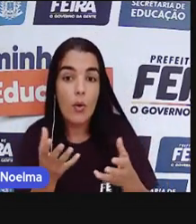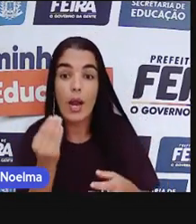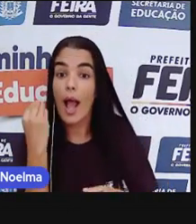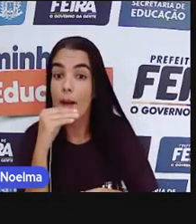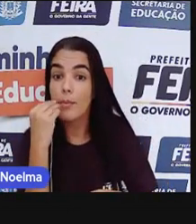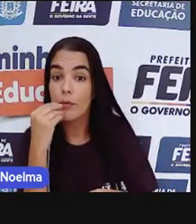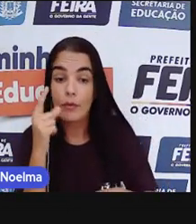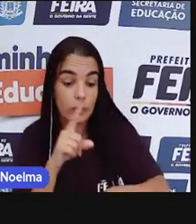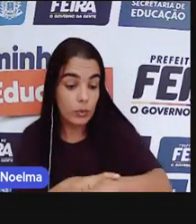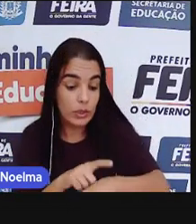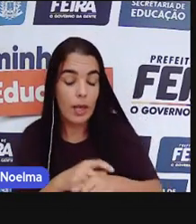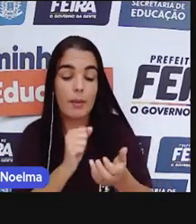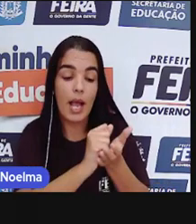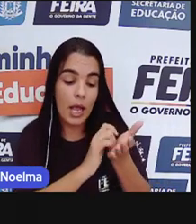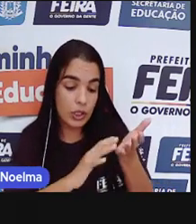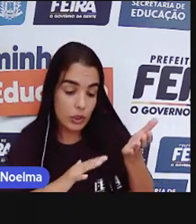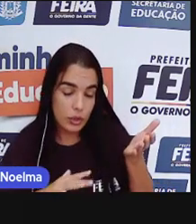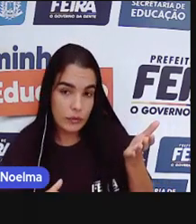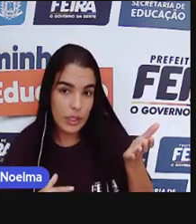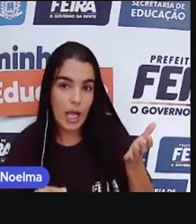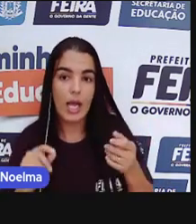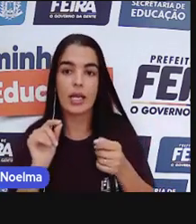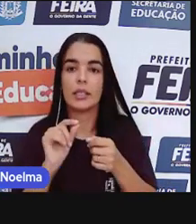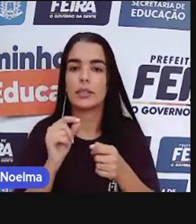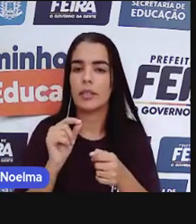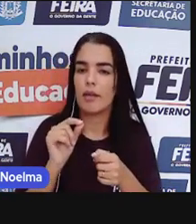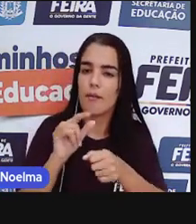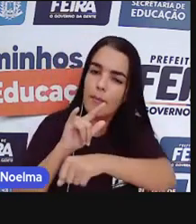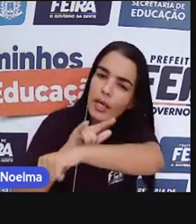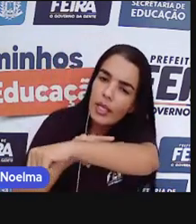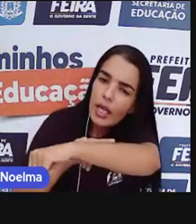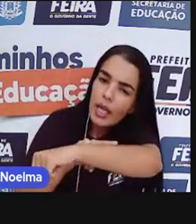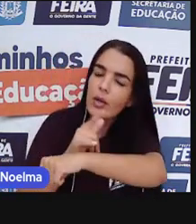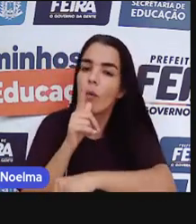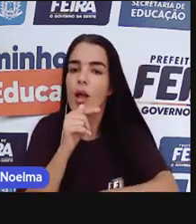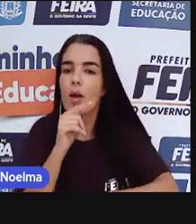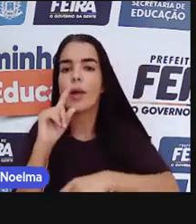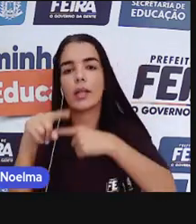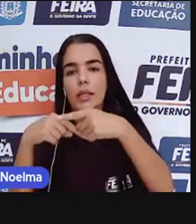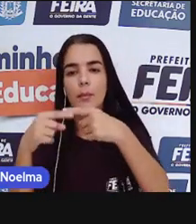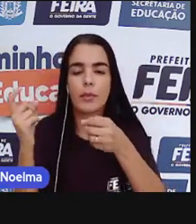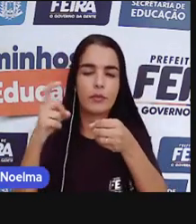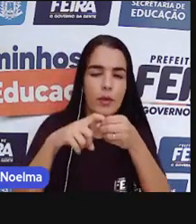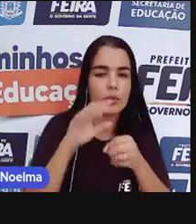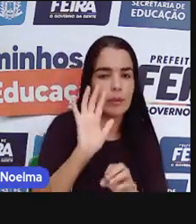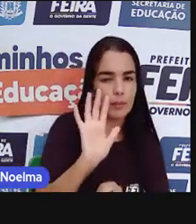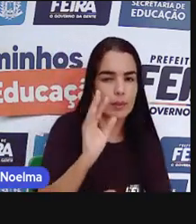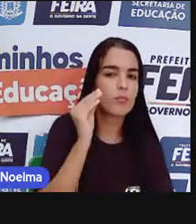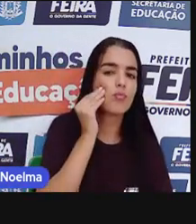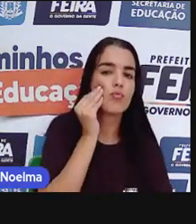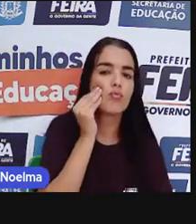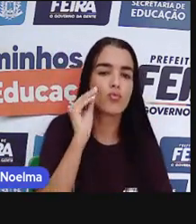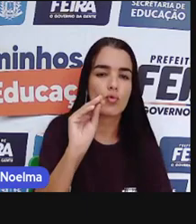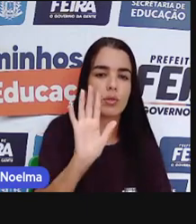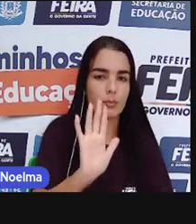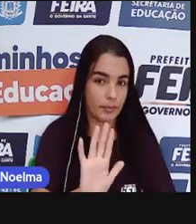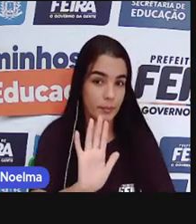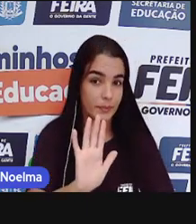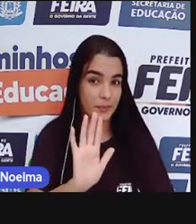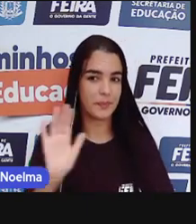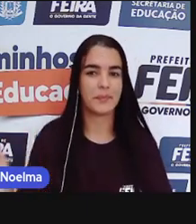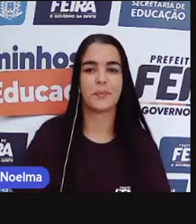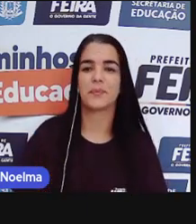as atividades, ir ao banheiro, tomar aquela água. E daqui a pouquinho a gente volta, tá? Um beijinho e até mais.